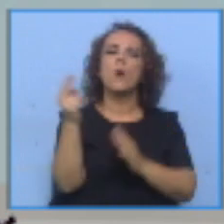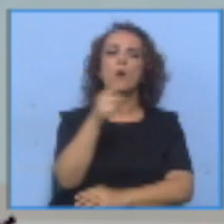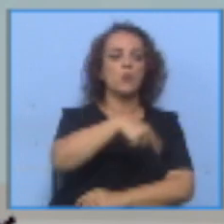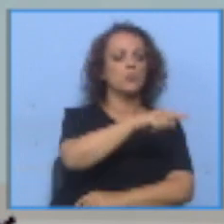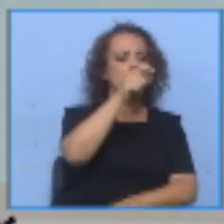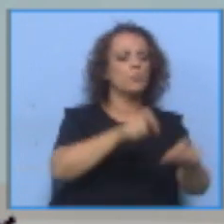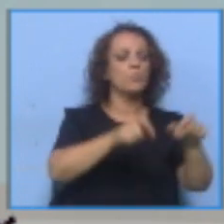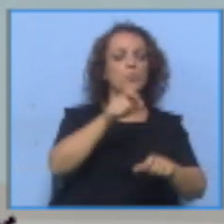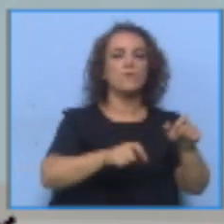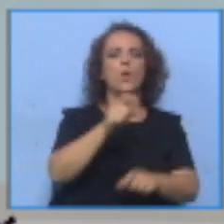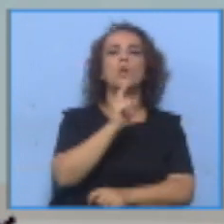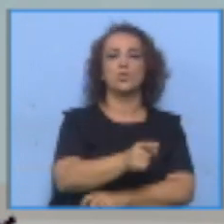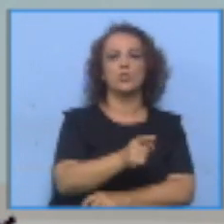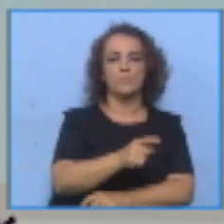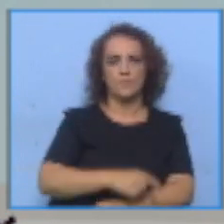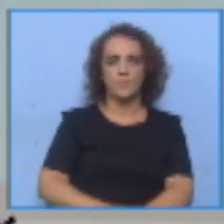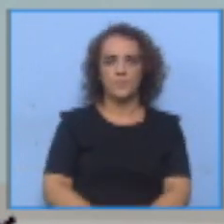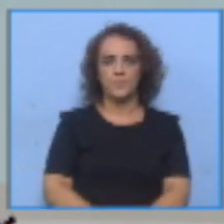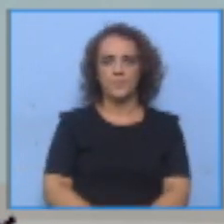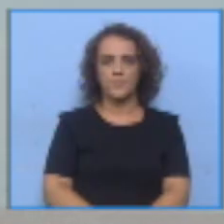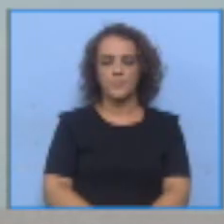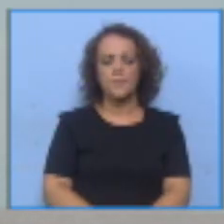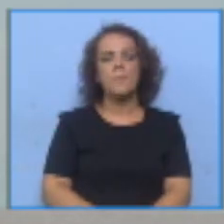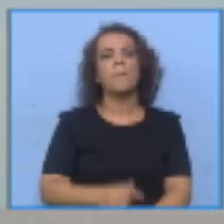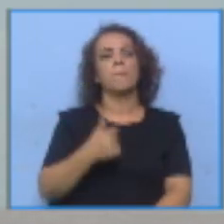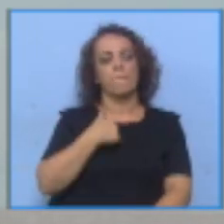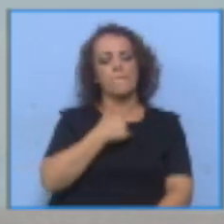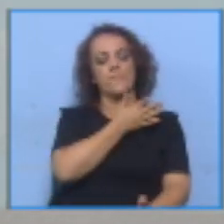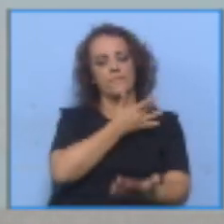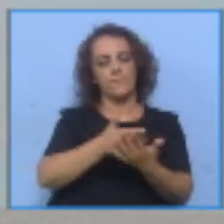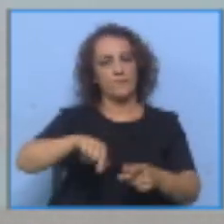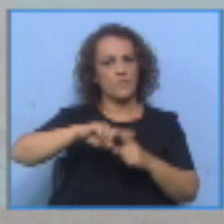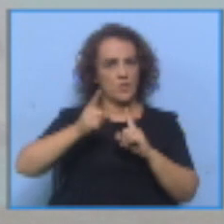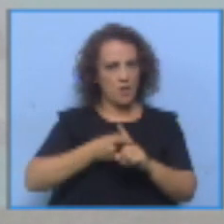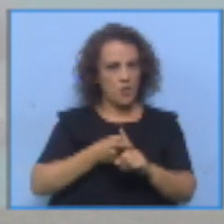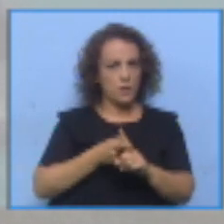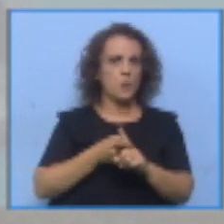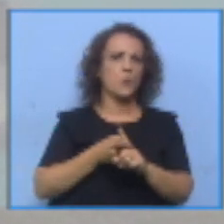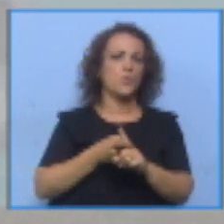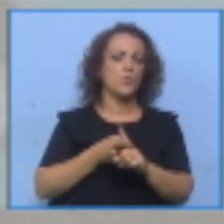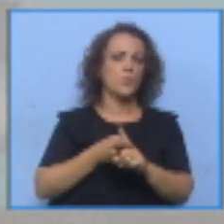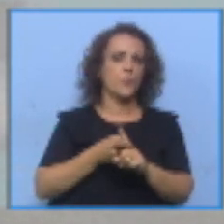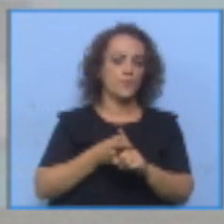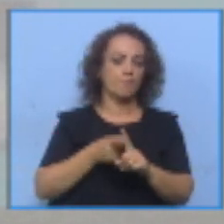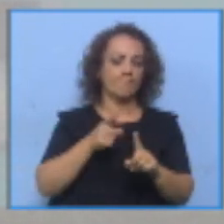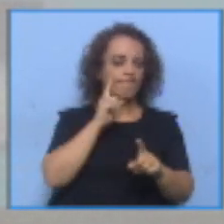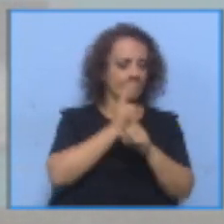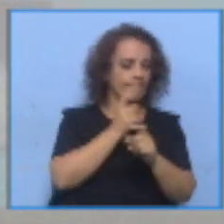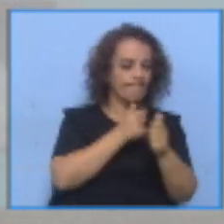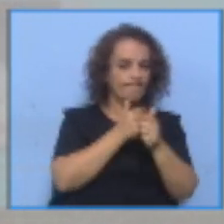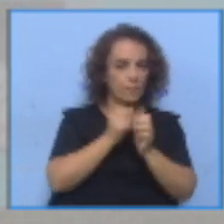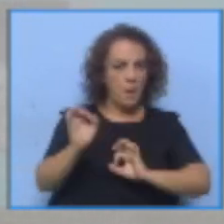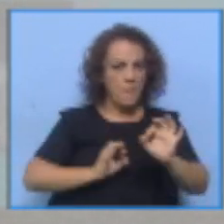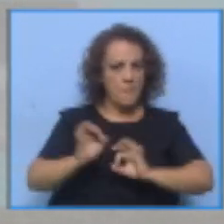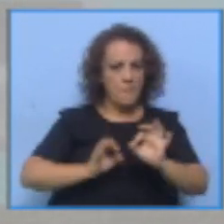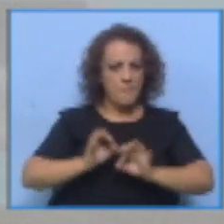nomeadamente em torno deste sínodo? Nós temos feito, ao longo deste ano, também acompanhando este processo de preparação